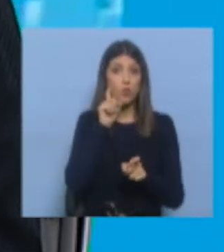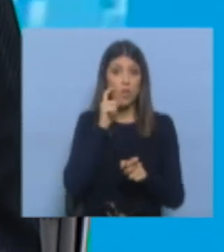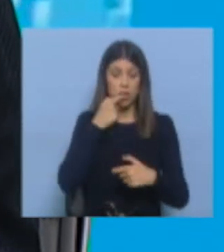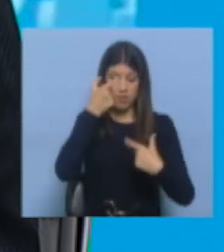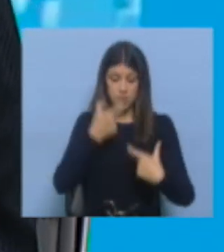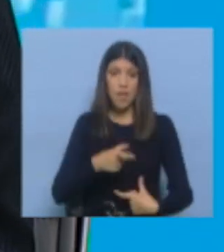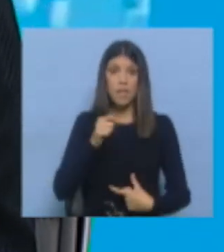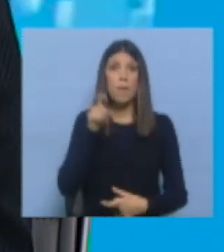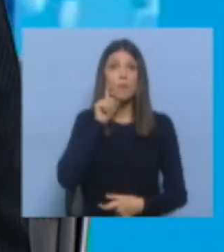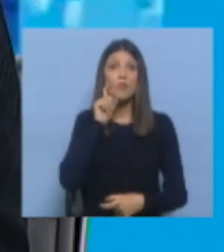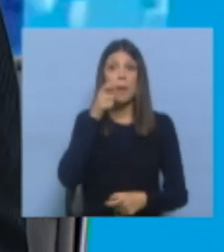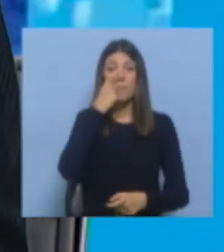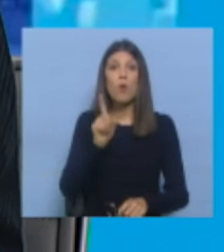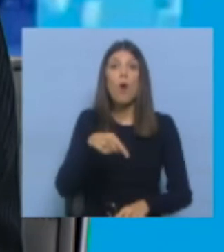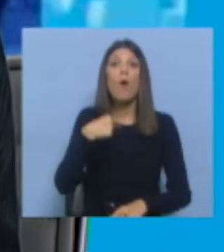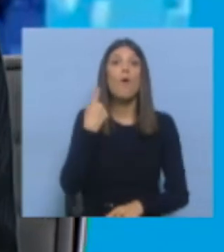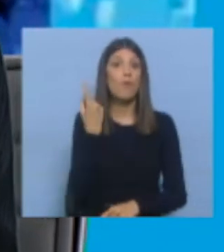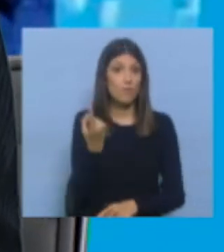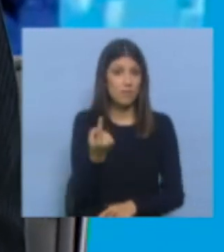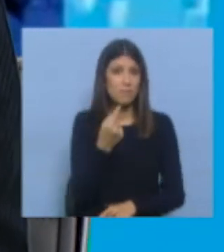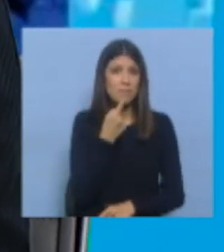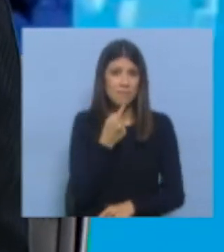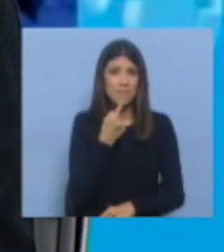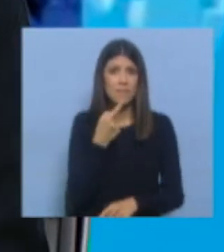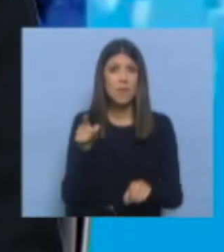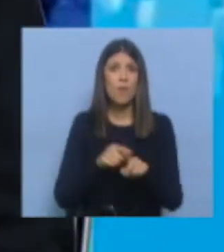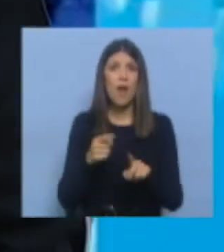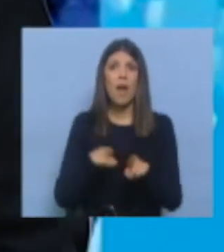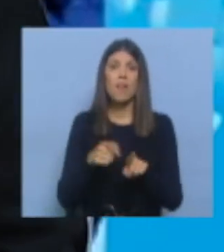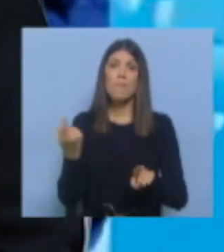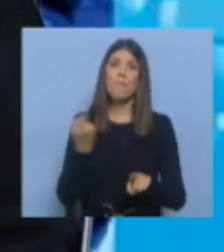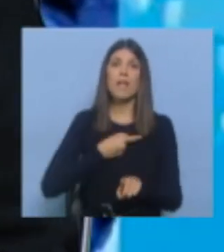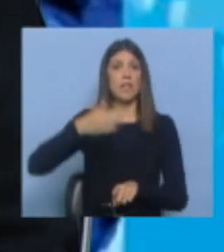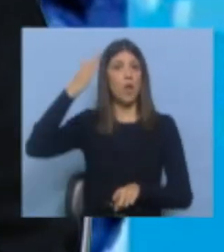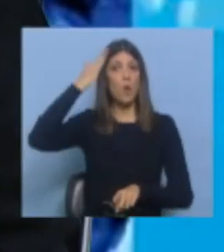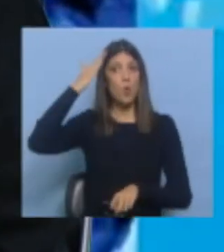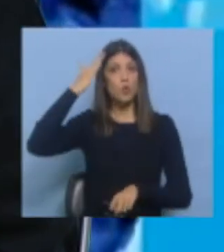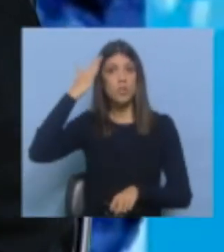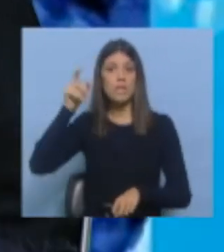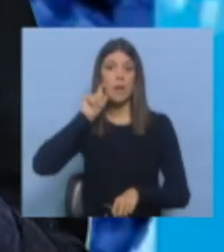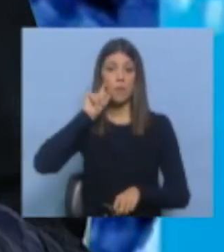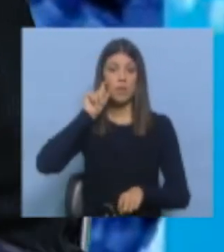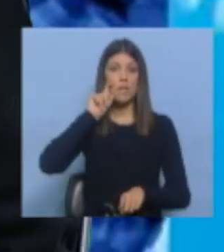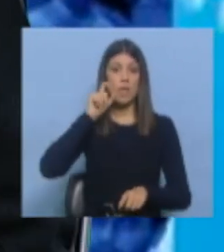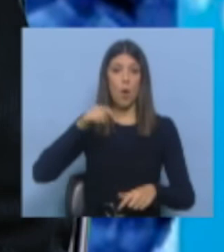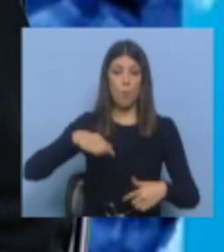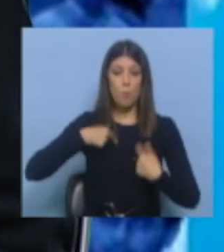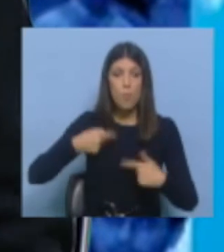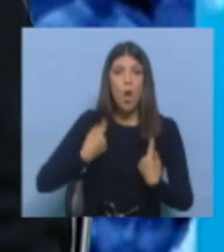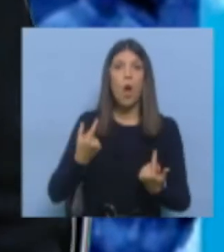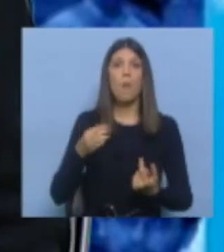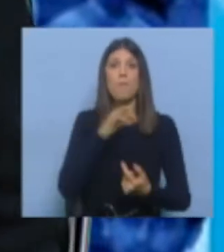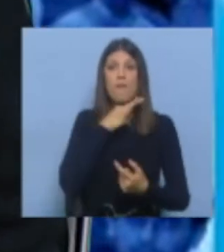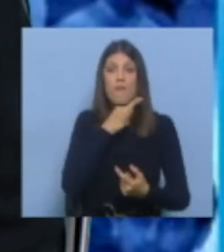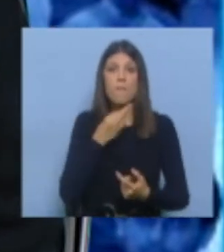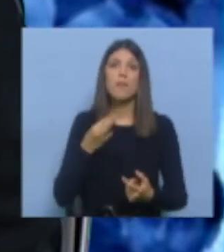que não só se tenha consciência de que há uma proteção própria, uma proteção da família próxima, como